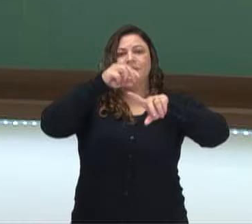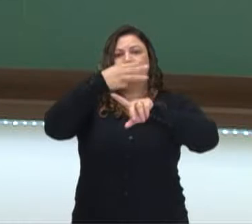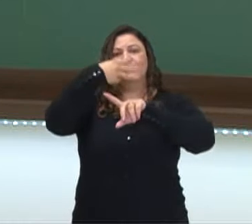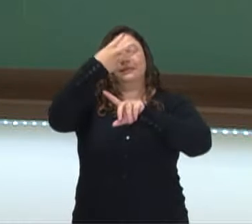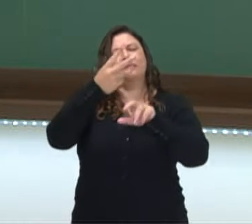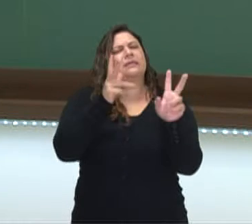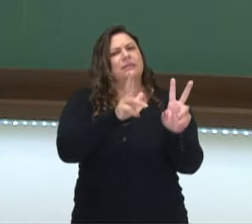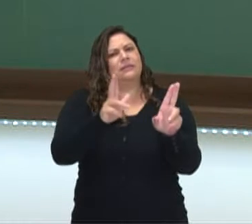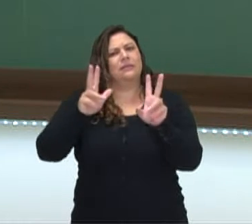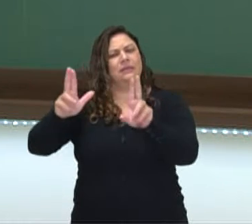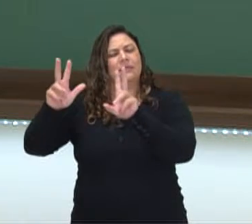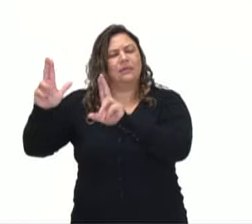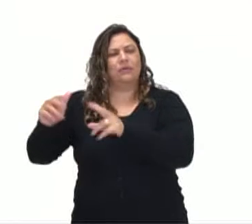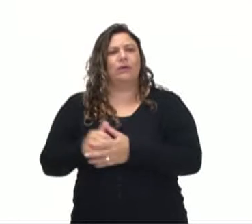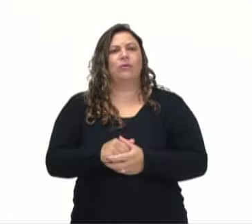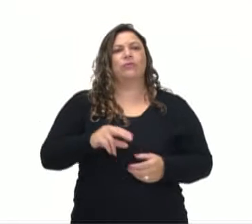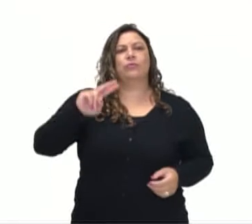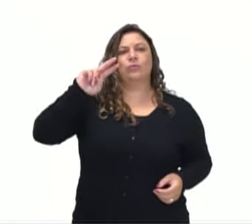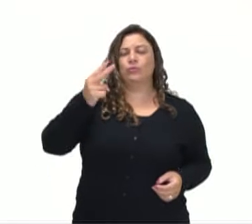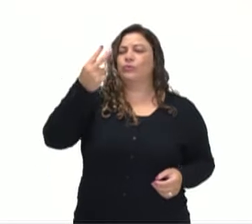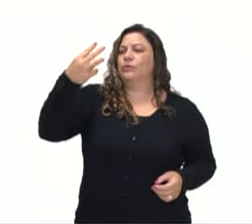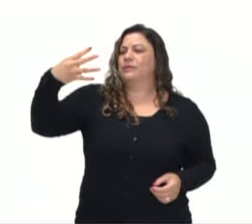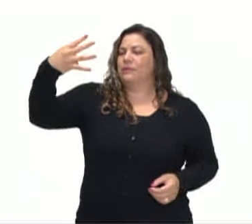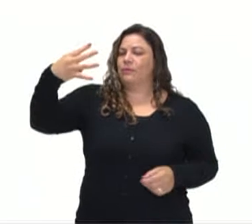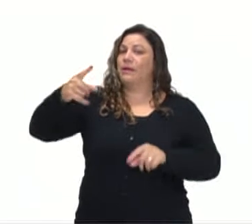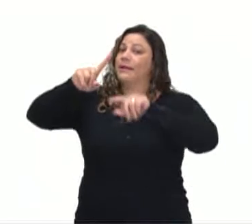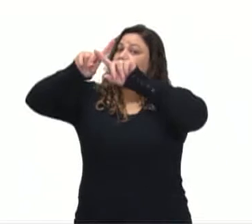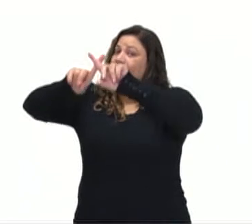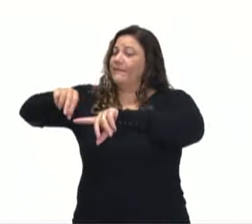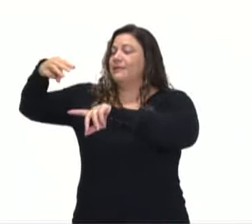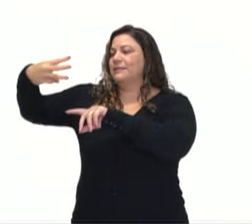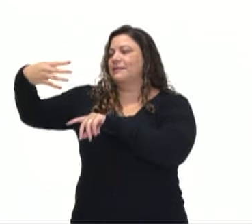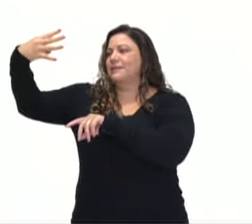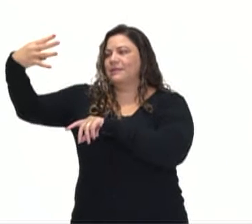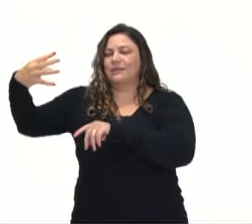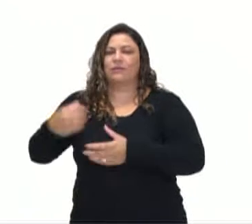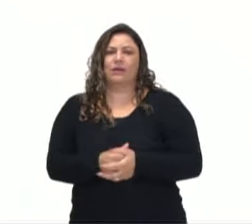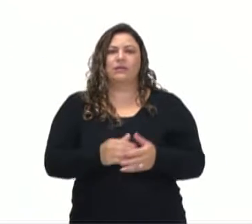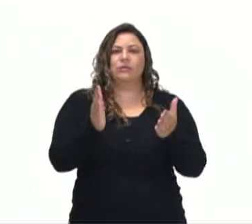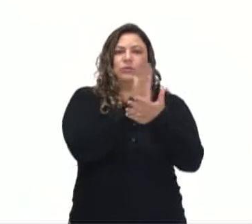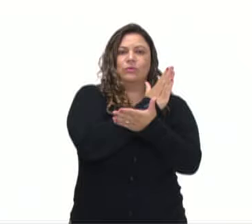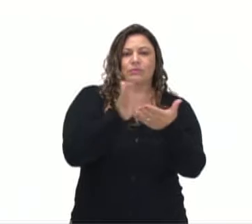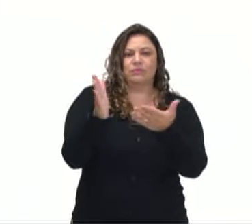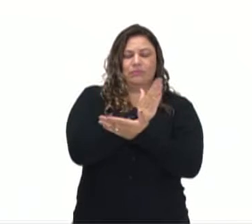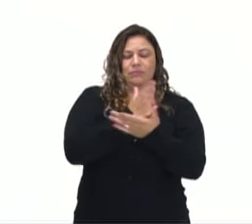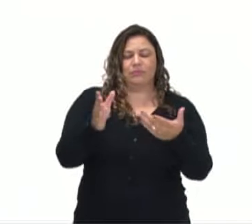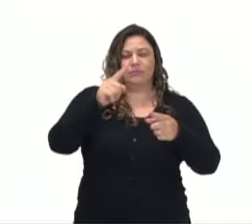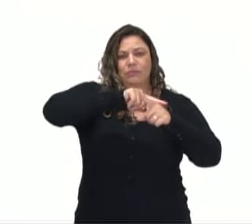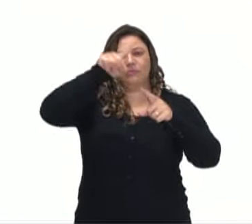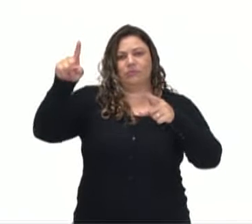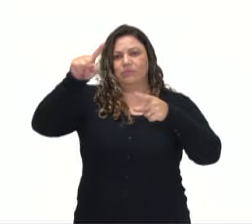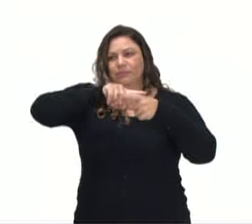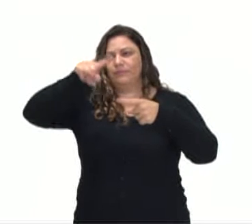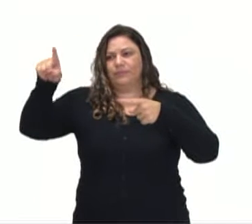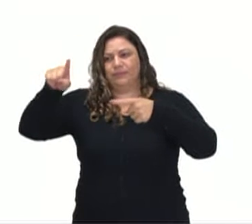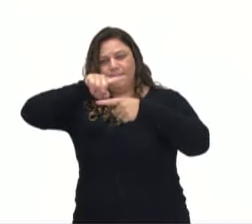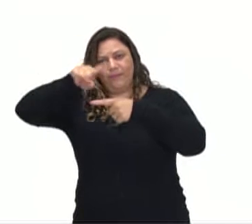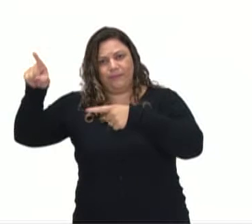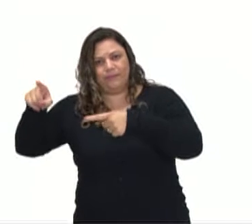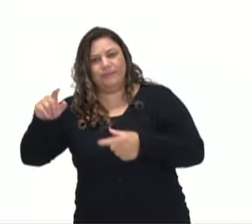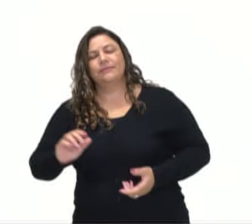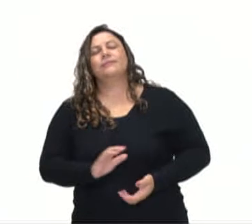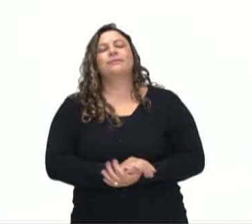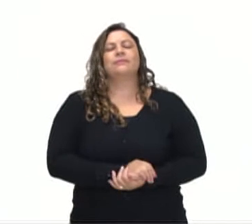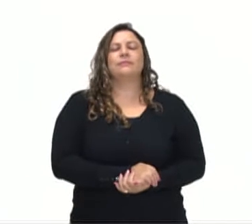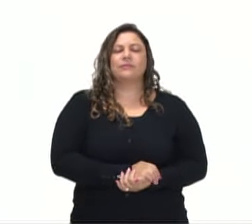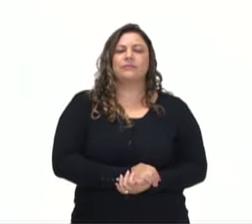mesma coisa que 2 à quarta vezes 3 à quarta. Só distribuir o expoente. Tranquilo? Só distribuir o